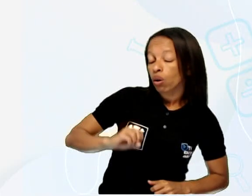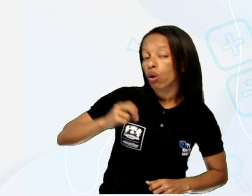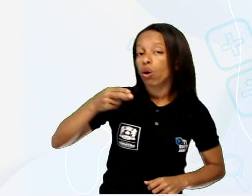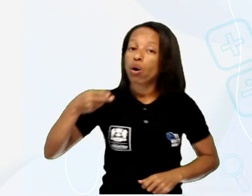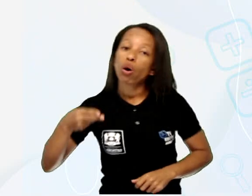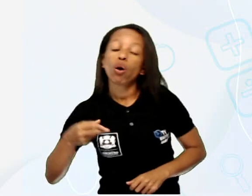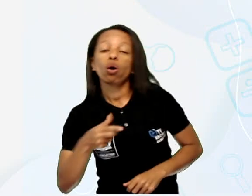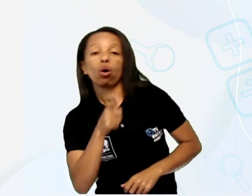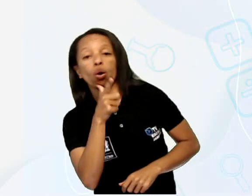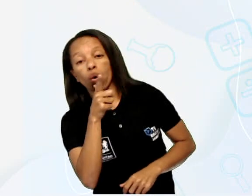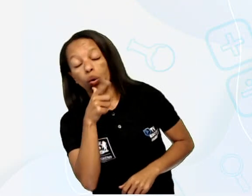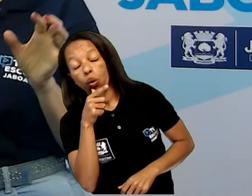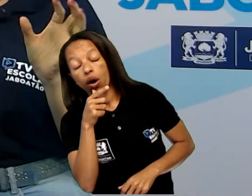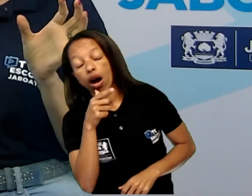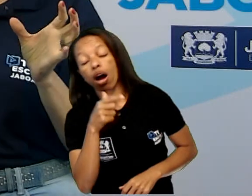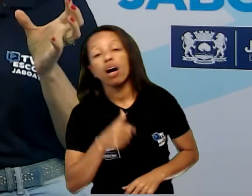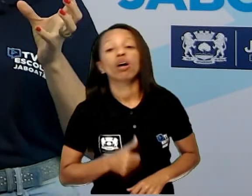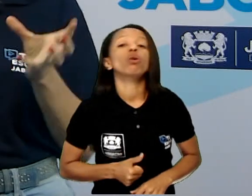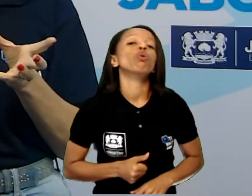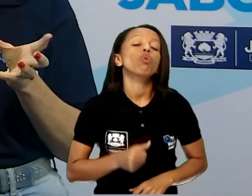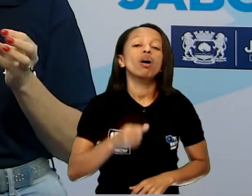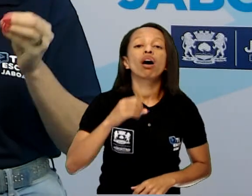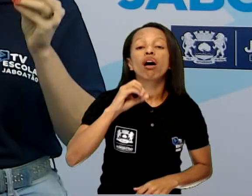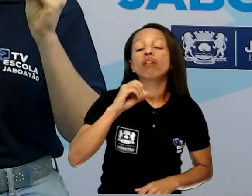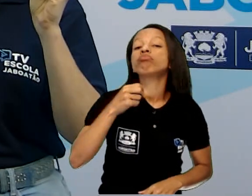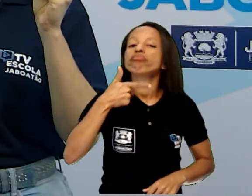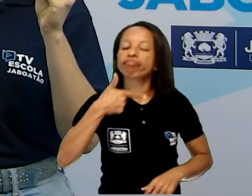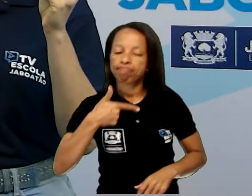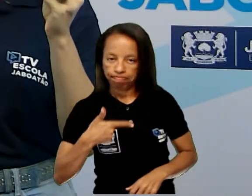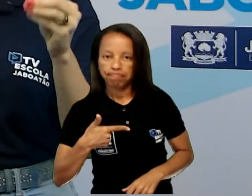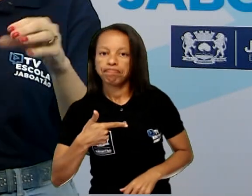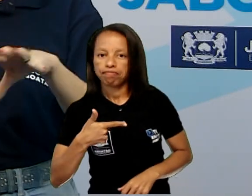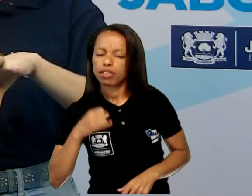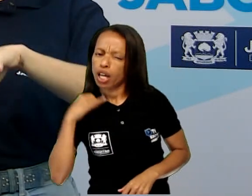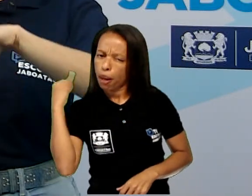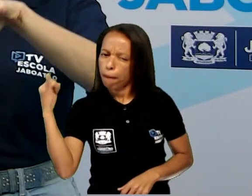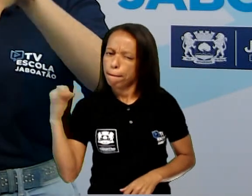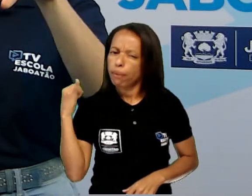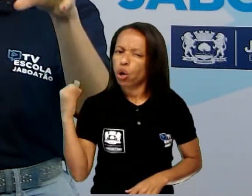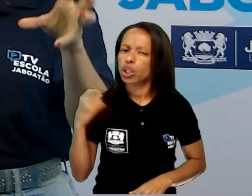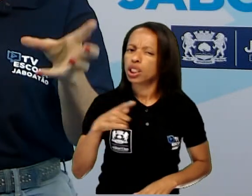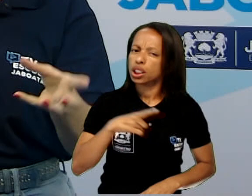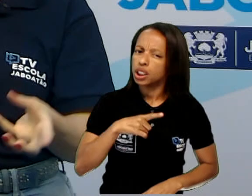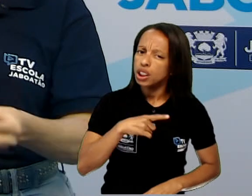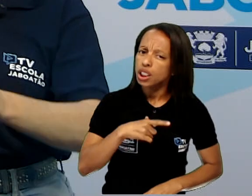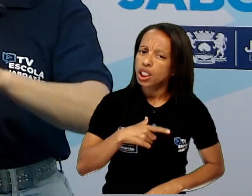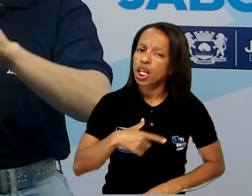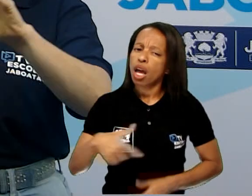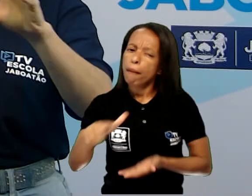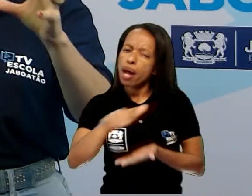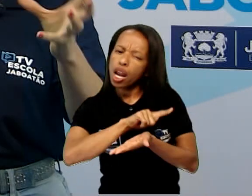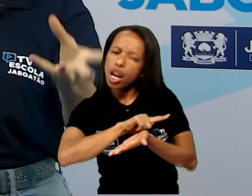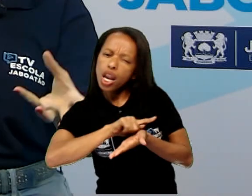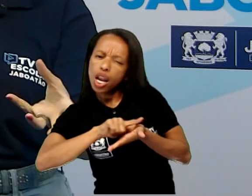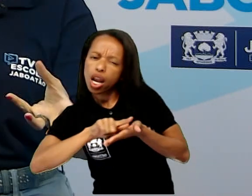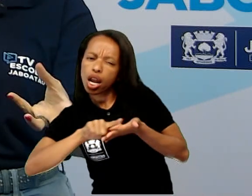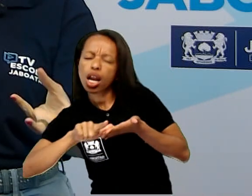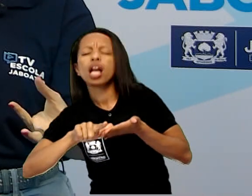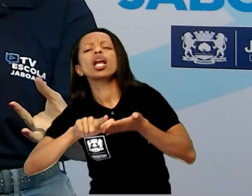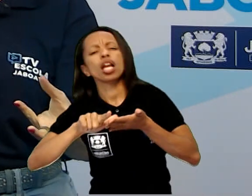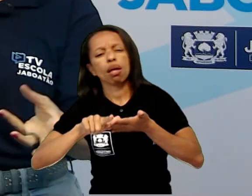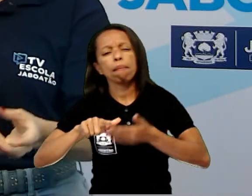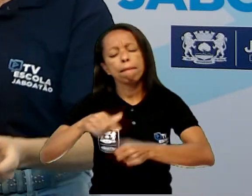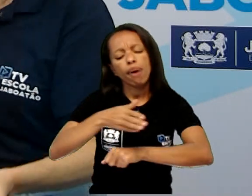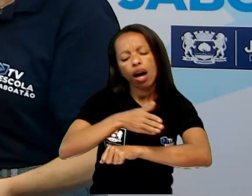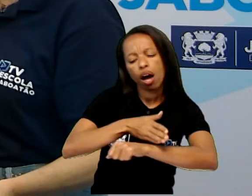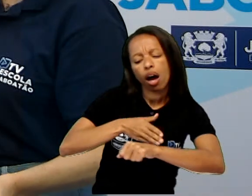tem água oxigenada em casa, é importante ter uma água oxigenada que ela vai fazer aquela limpeza, aquela asepsia naquele